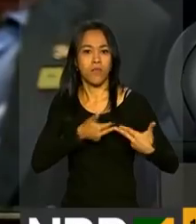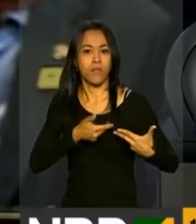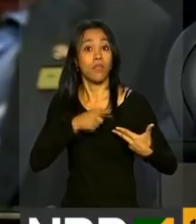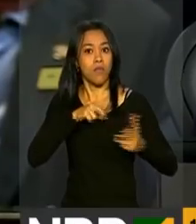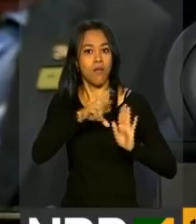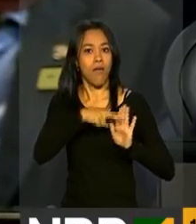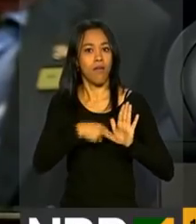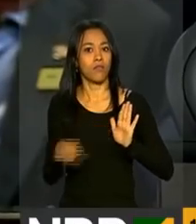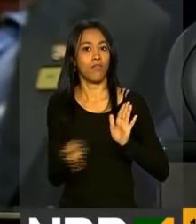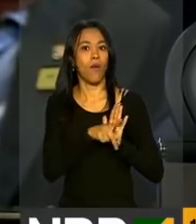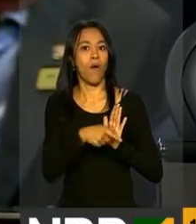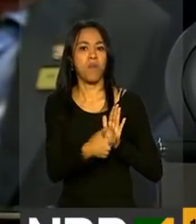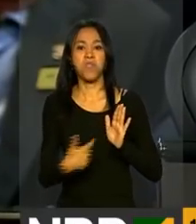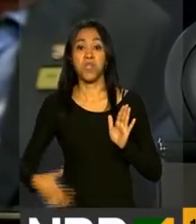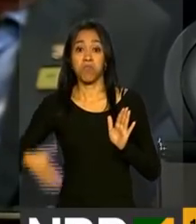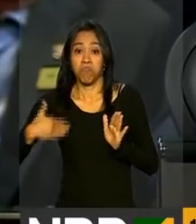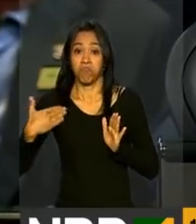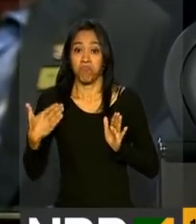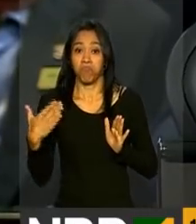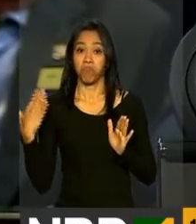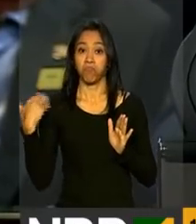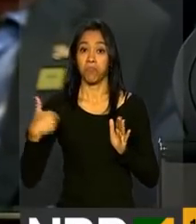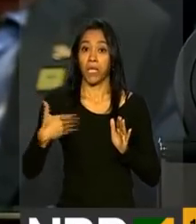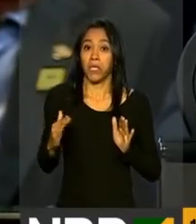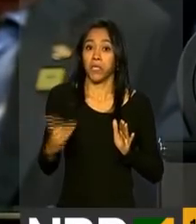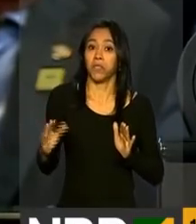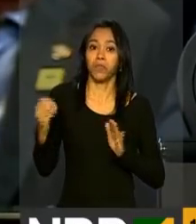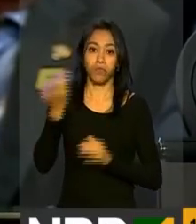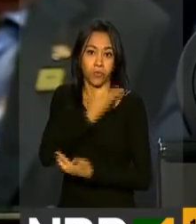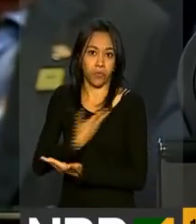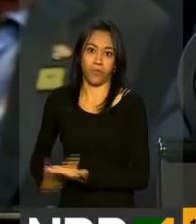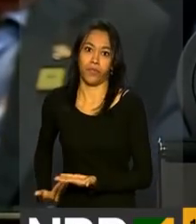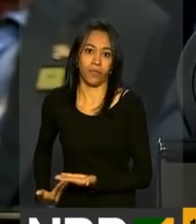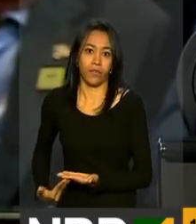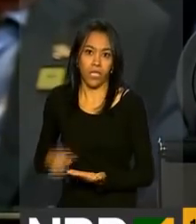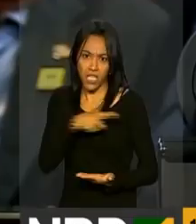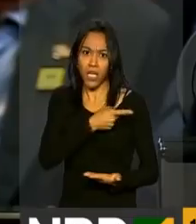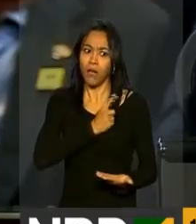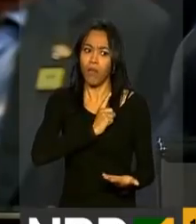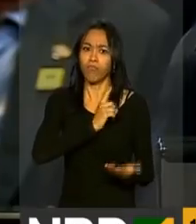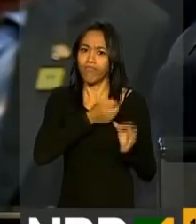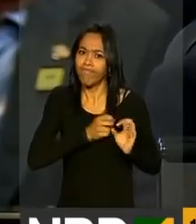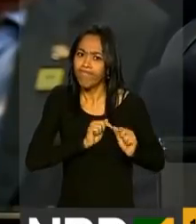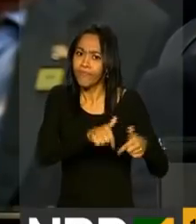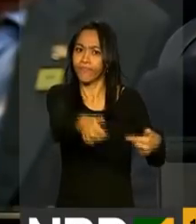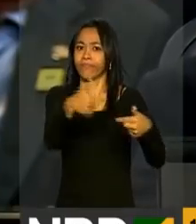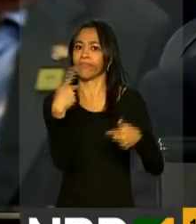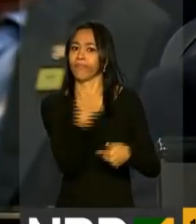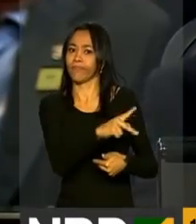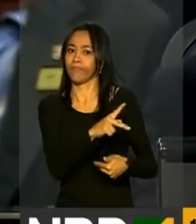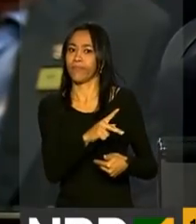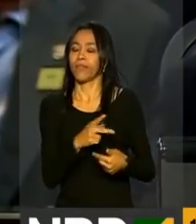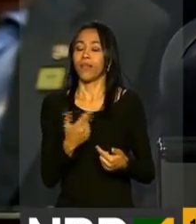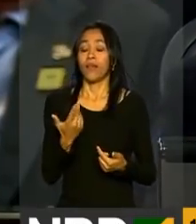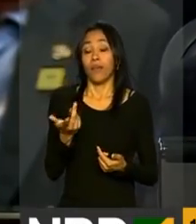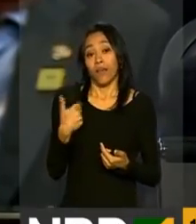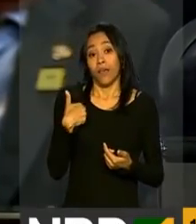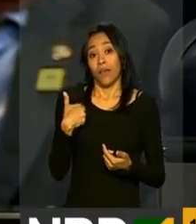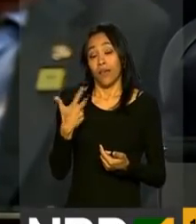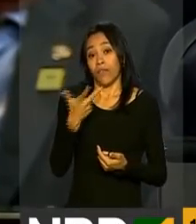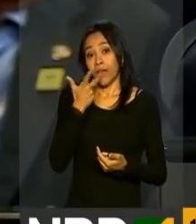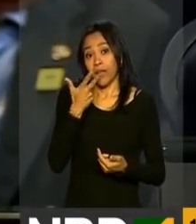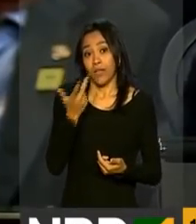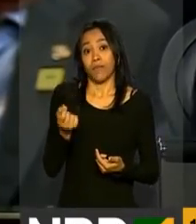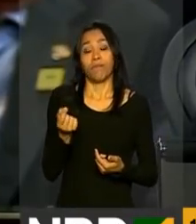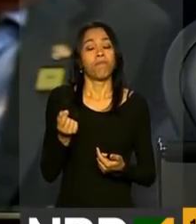que independem do estado e aplicam essas regras nos seus meios até começa a mencionar acabou e da cana